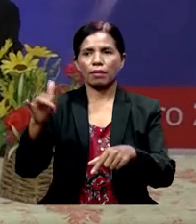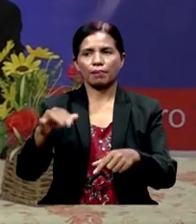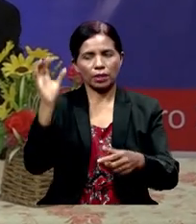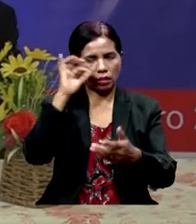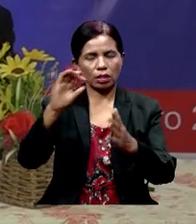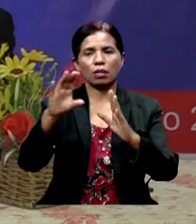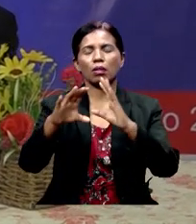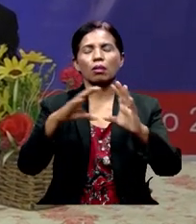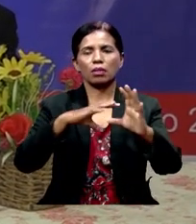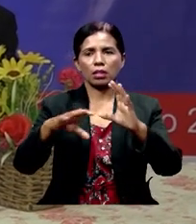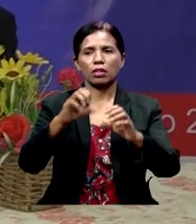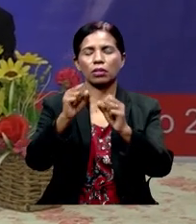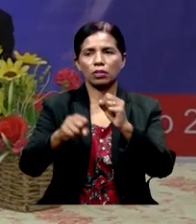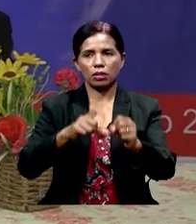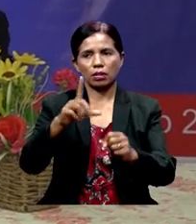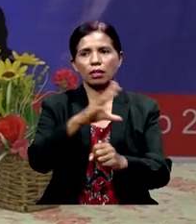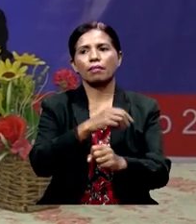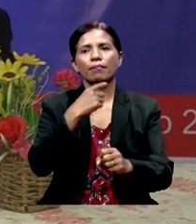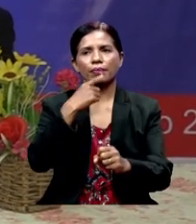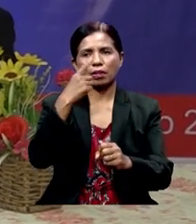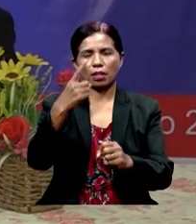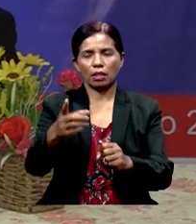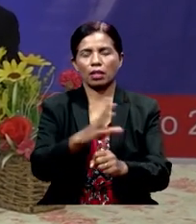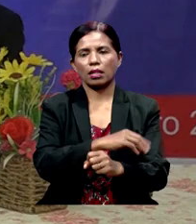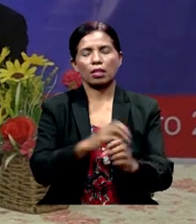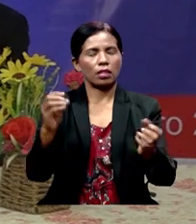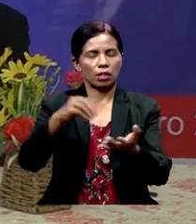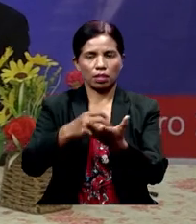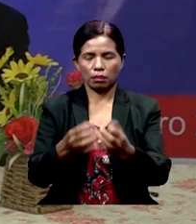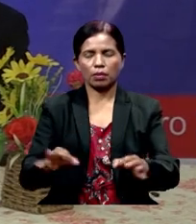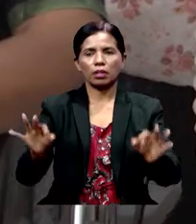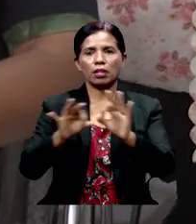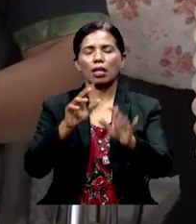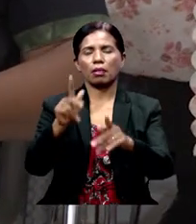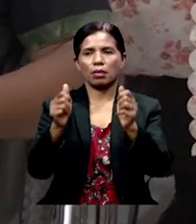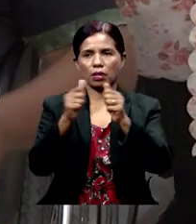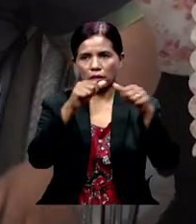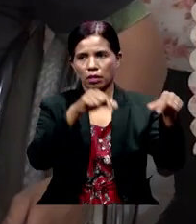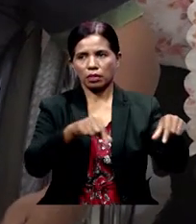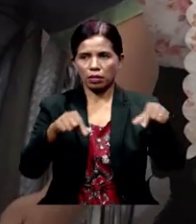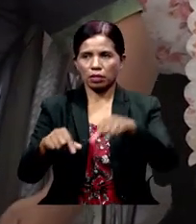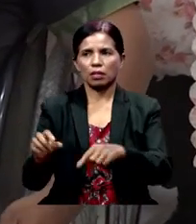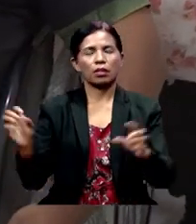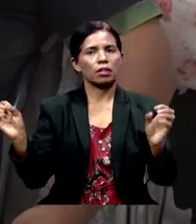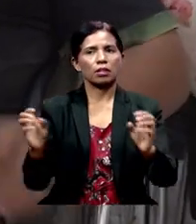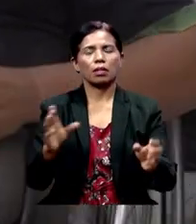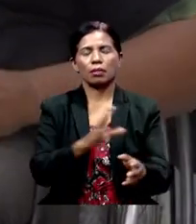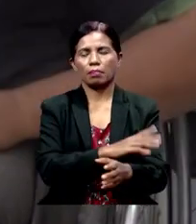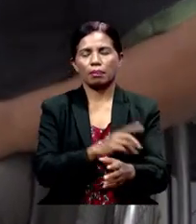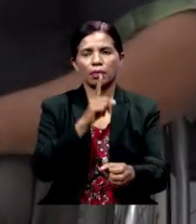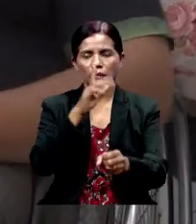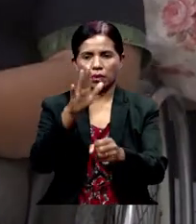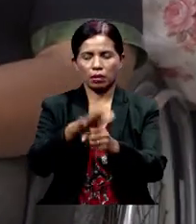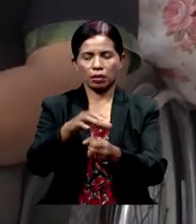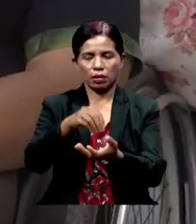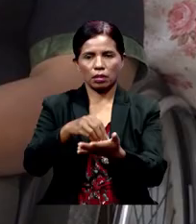Comunicação Social, Espírito Dias Jiménez, reconhece durante nela a importância da EMA ou necessidade especial, não promete a total atenção